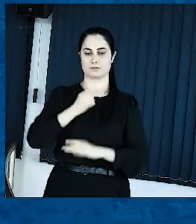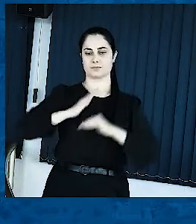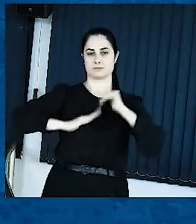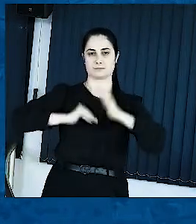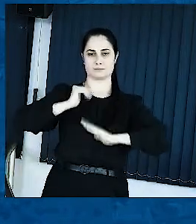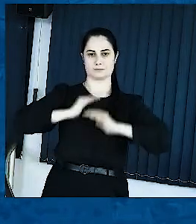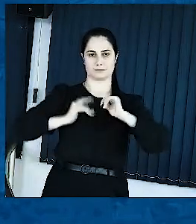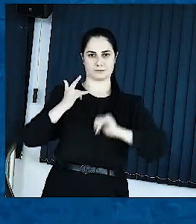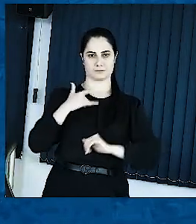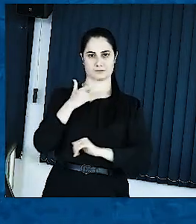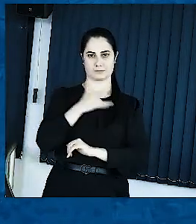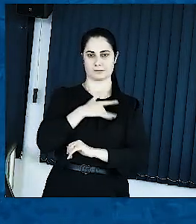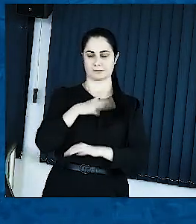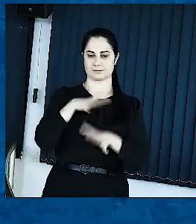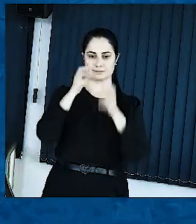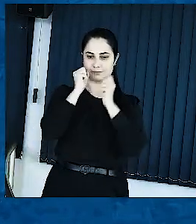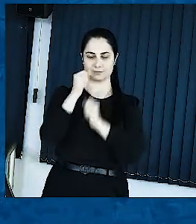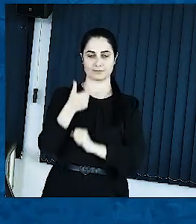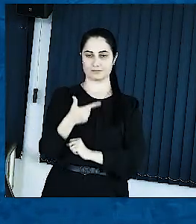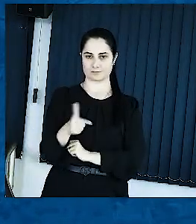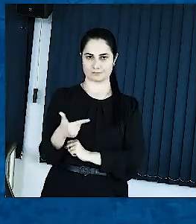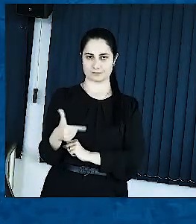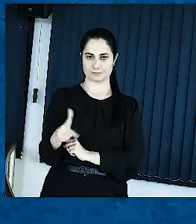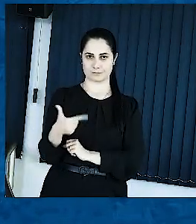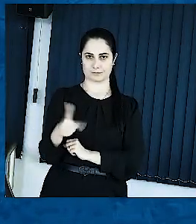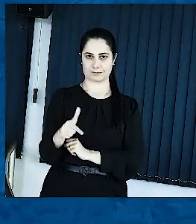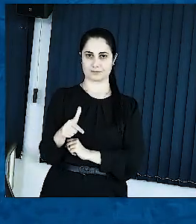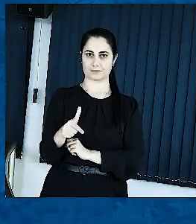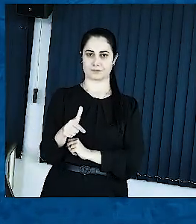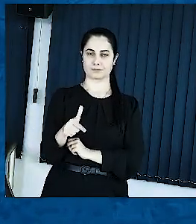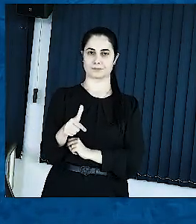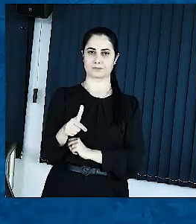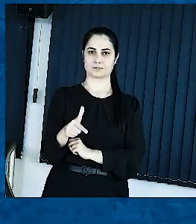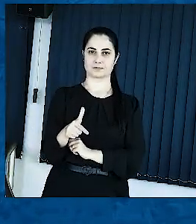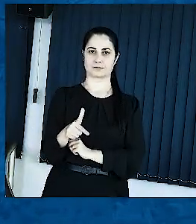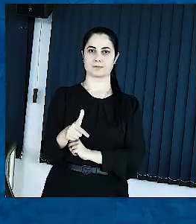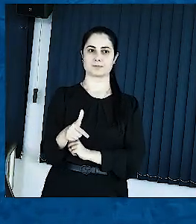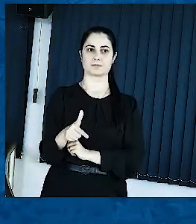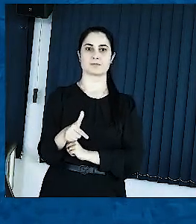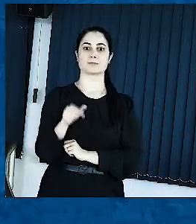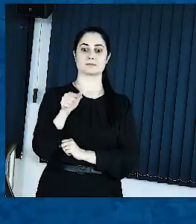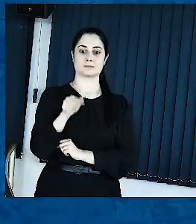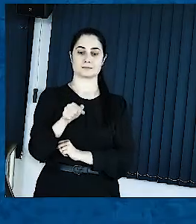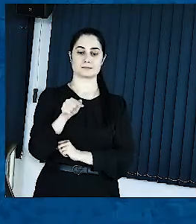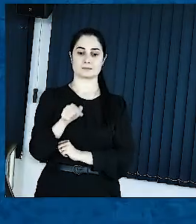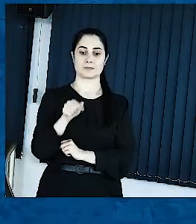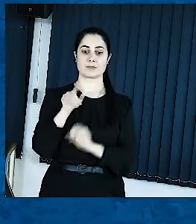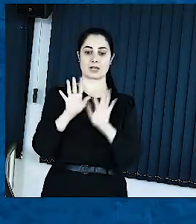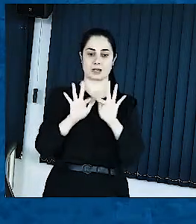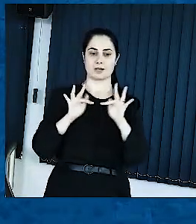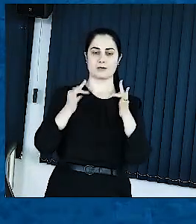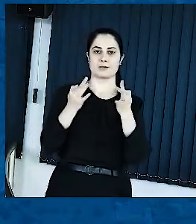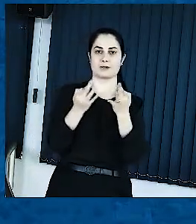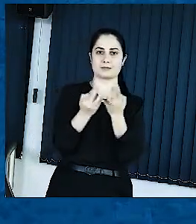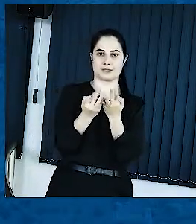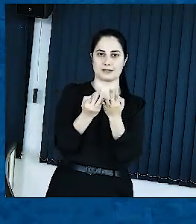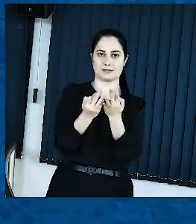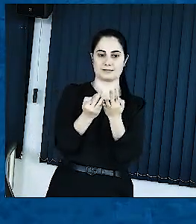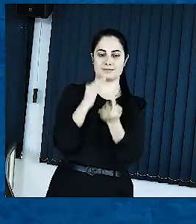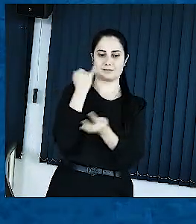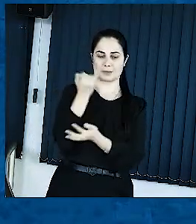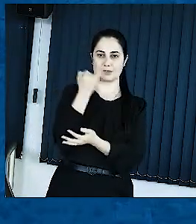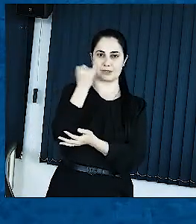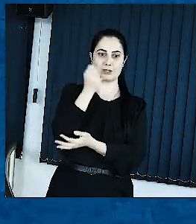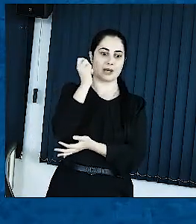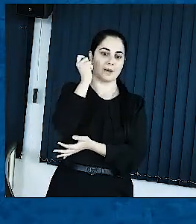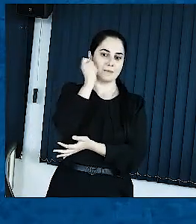da saúde, não damos atenção, que é a escuta ativa da família.